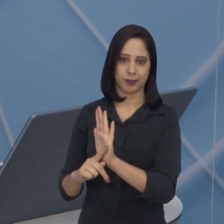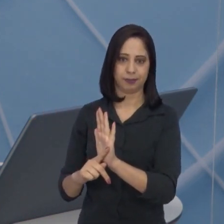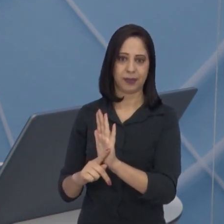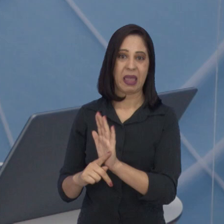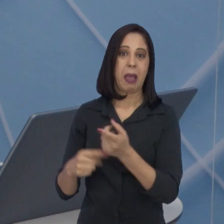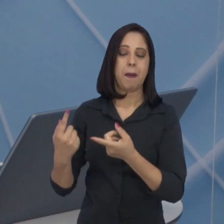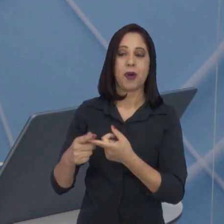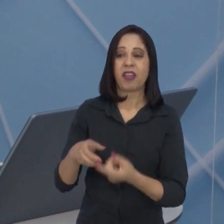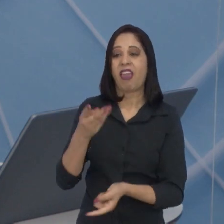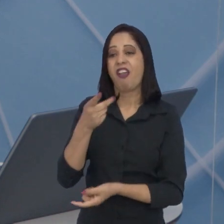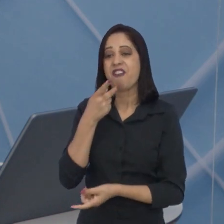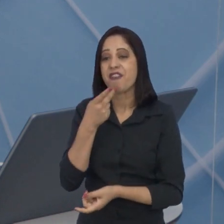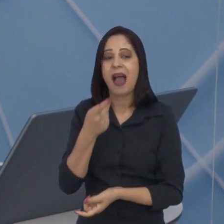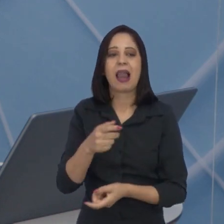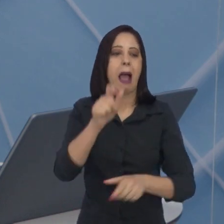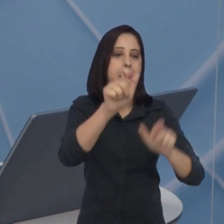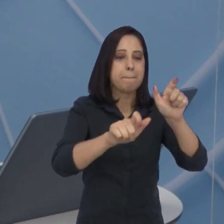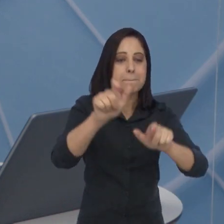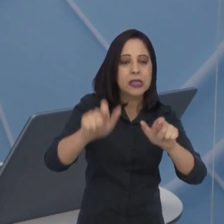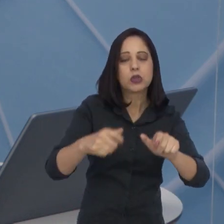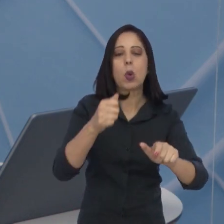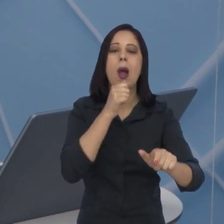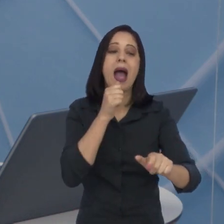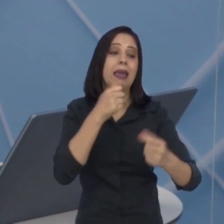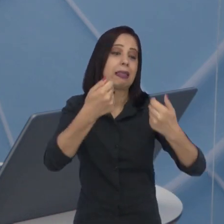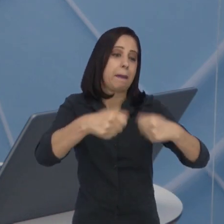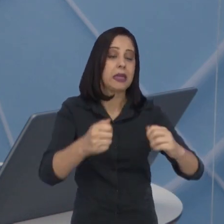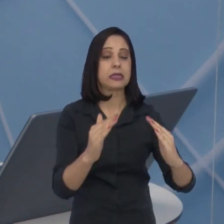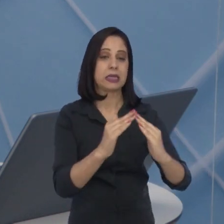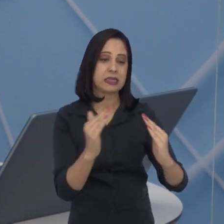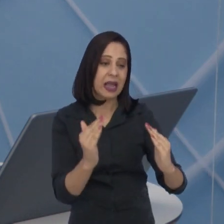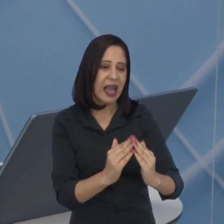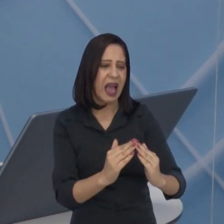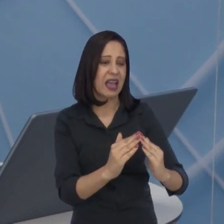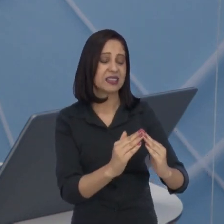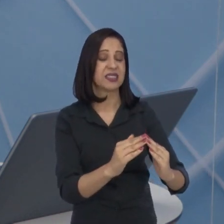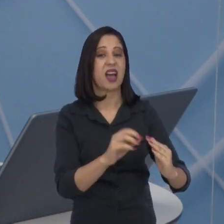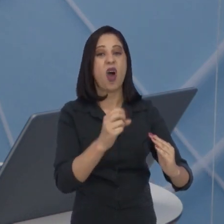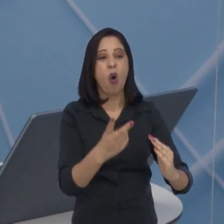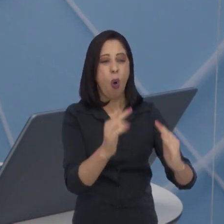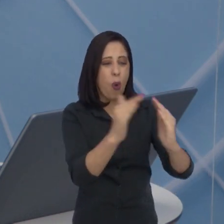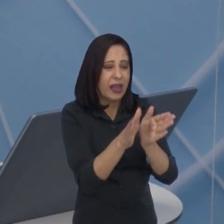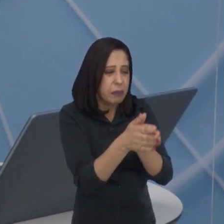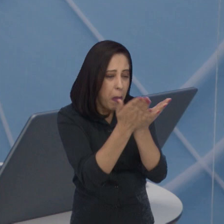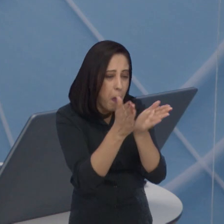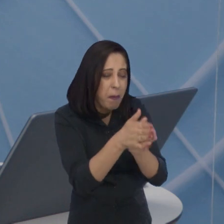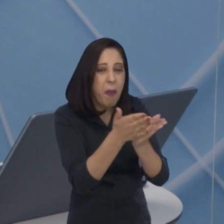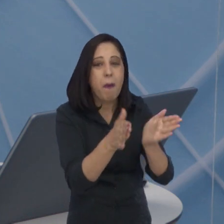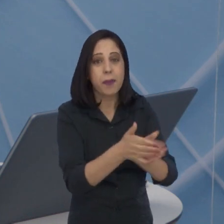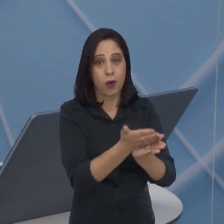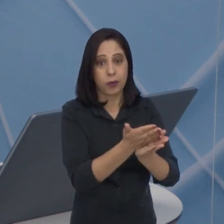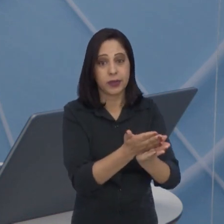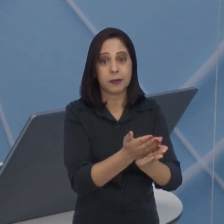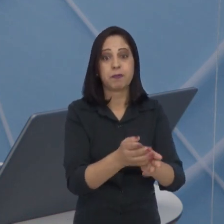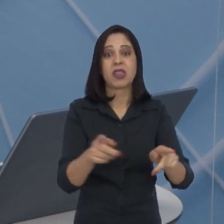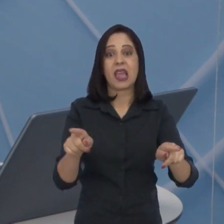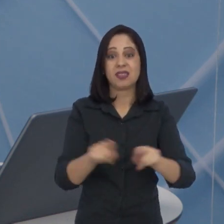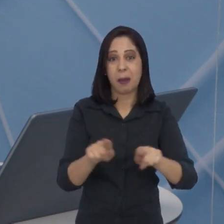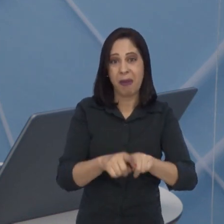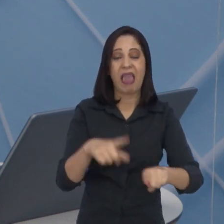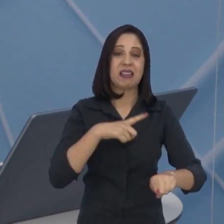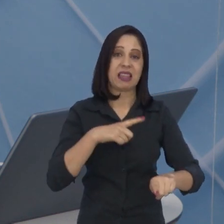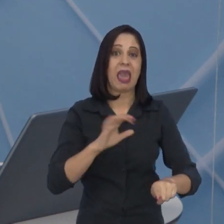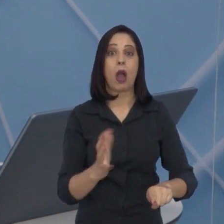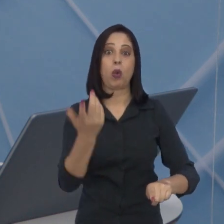déficit habitacional, também que são quando pessoas vivem em moradias precárias, e também nessa discussão entra a questão da coabitação, né?